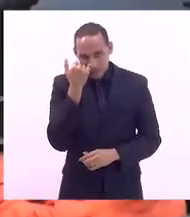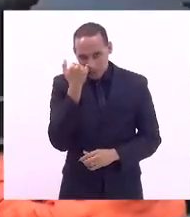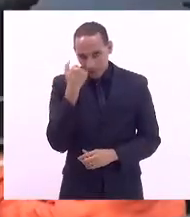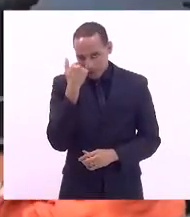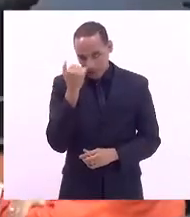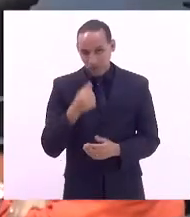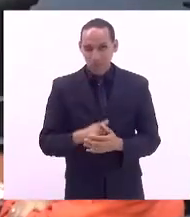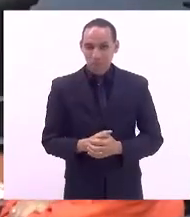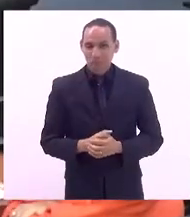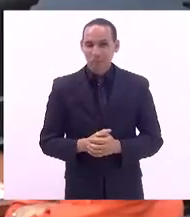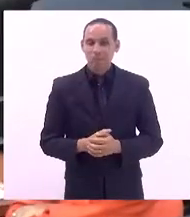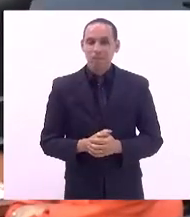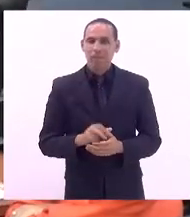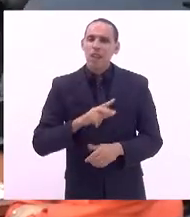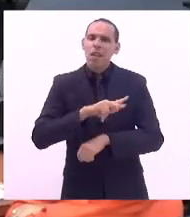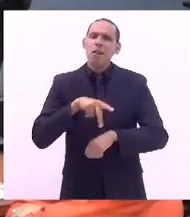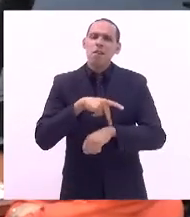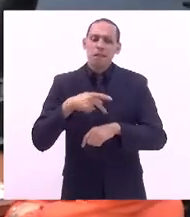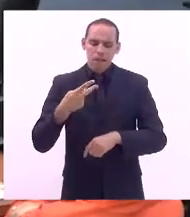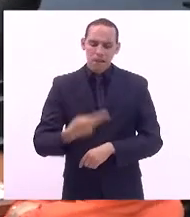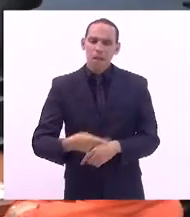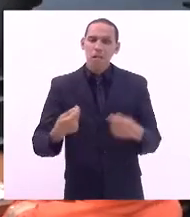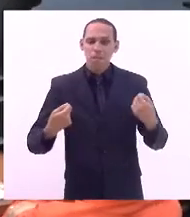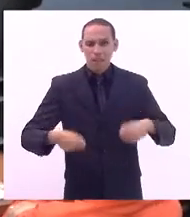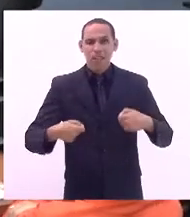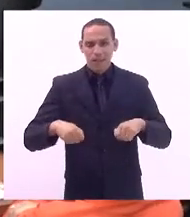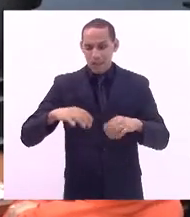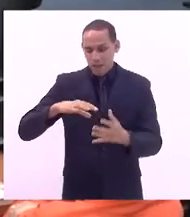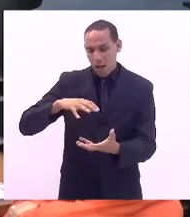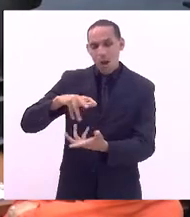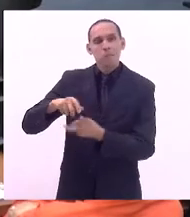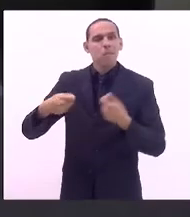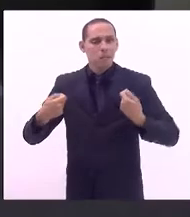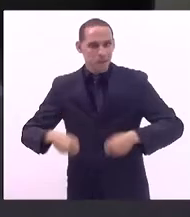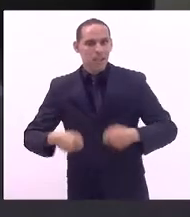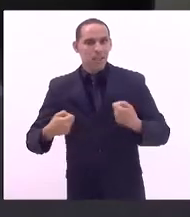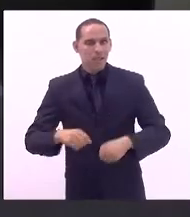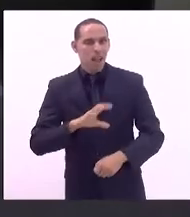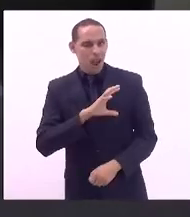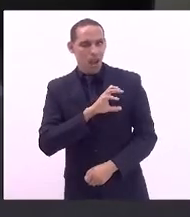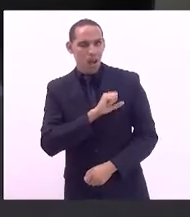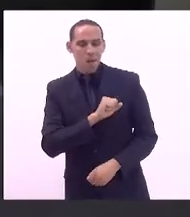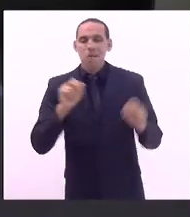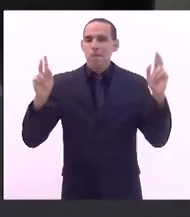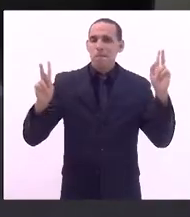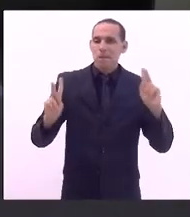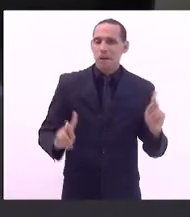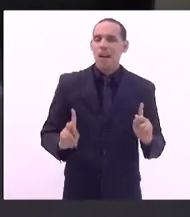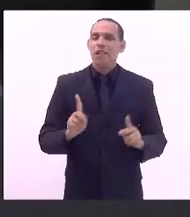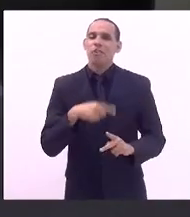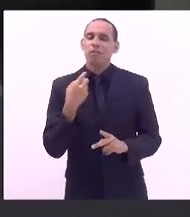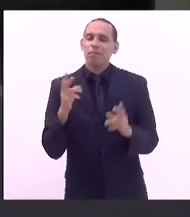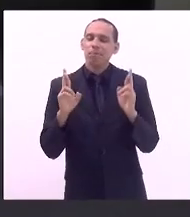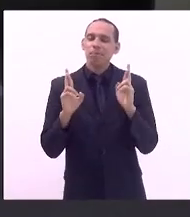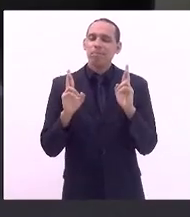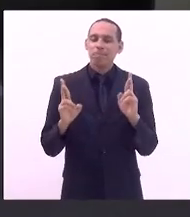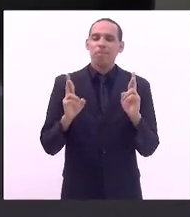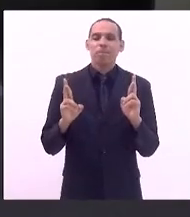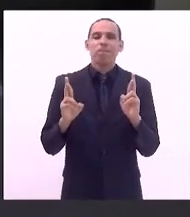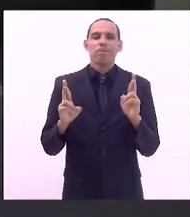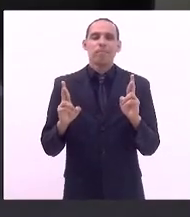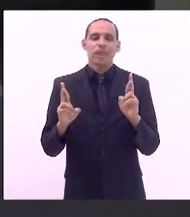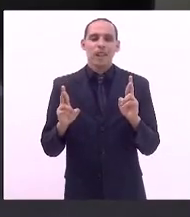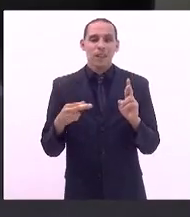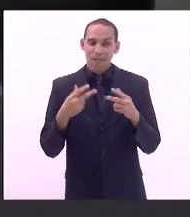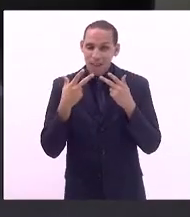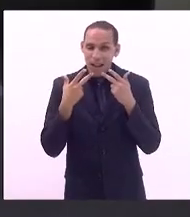e o nosso país está precisando o mundo precisando de amor de paz Estamos torcendo muito não posso deixar de